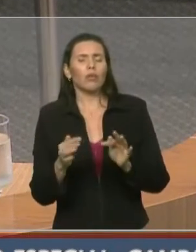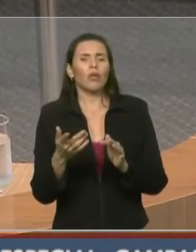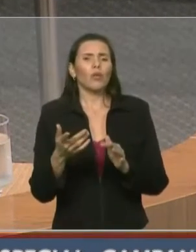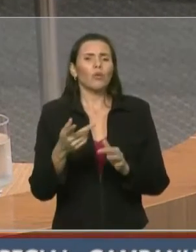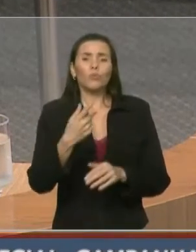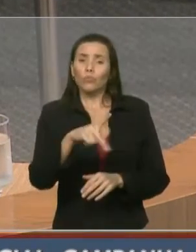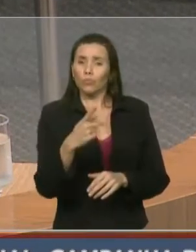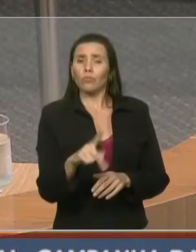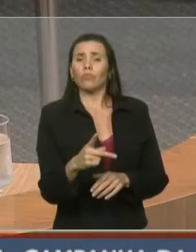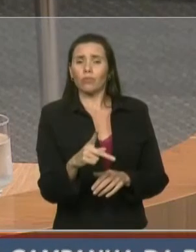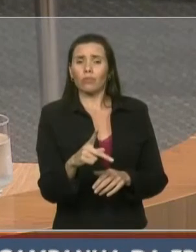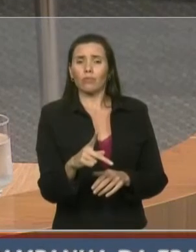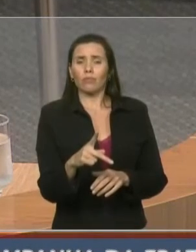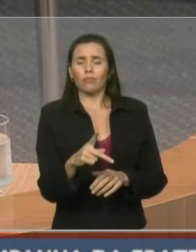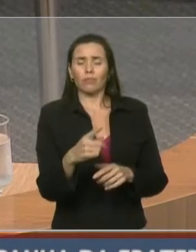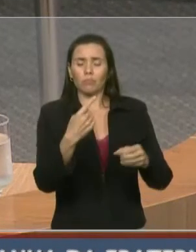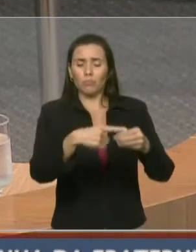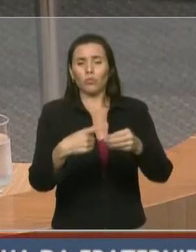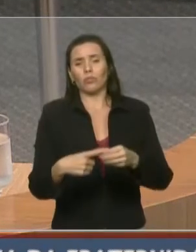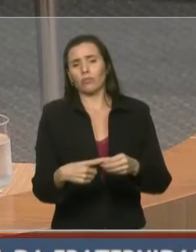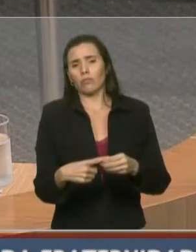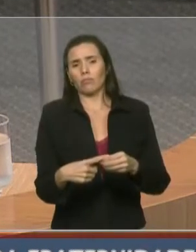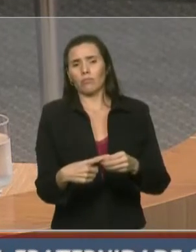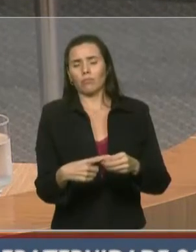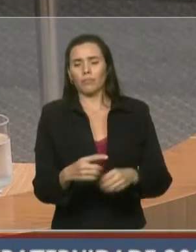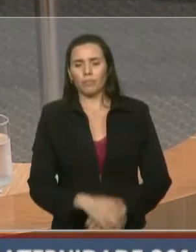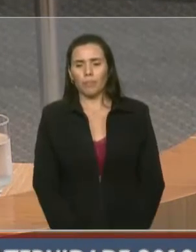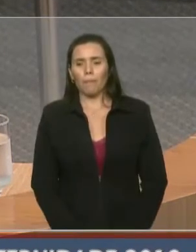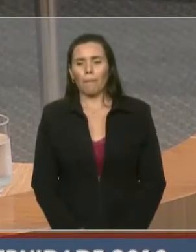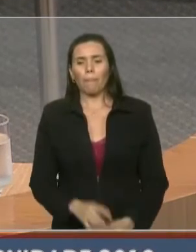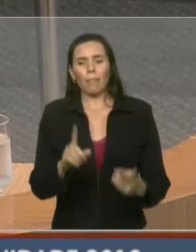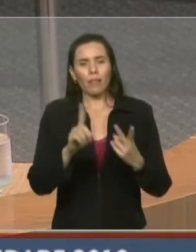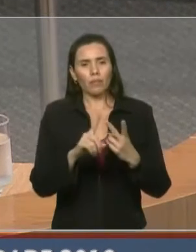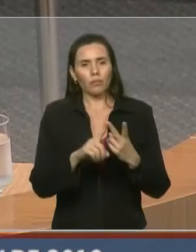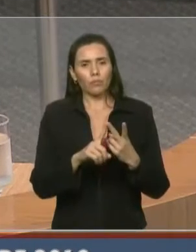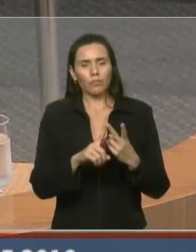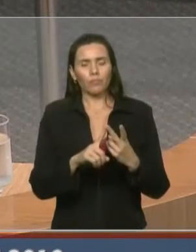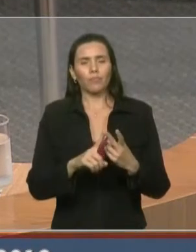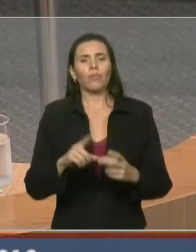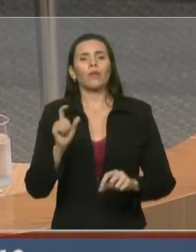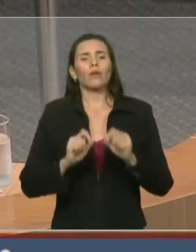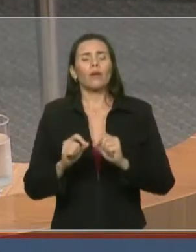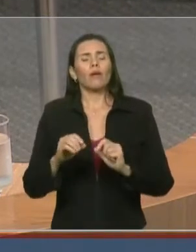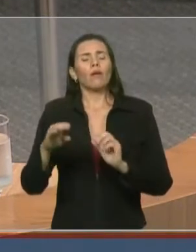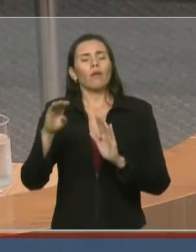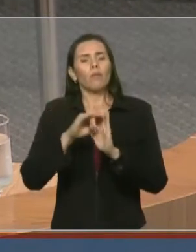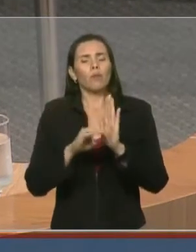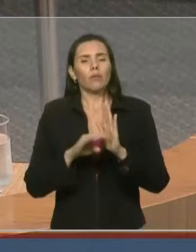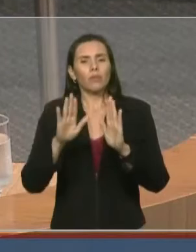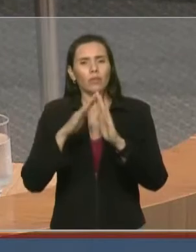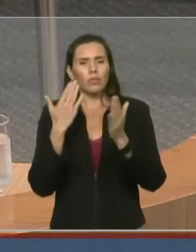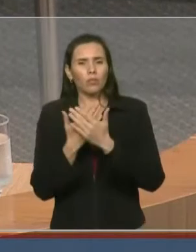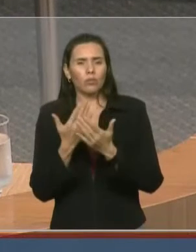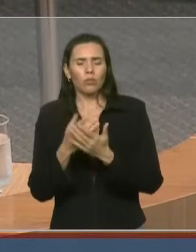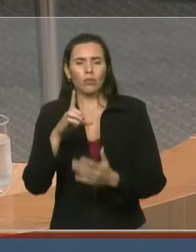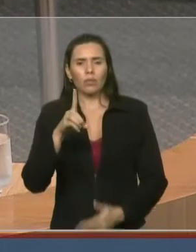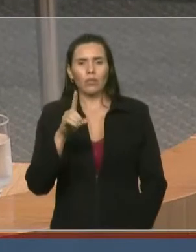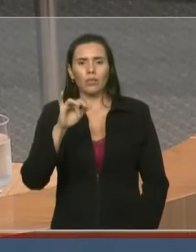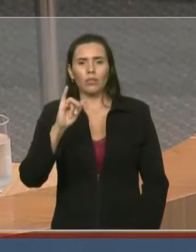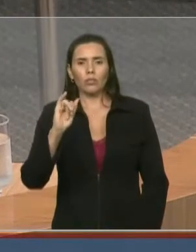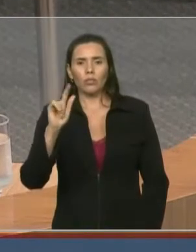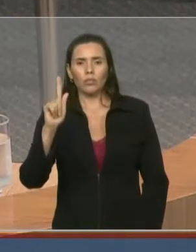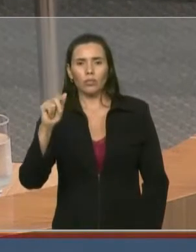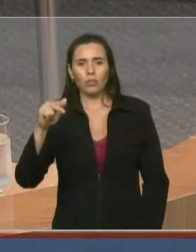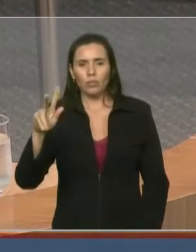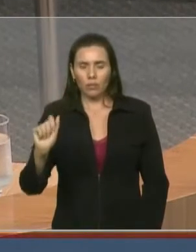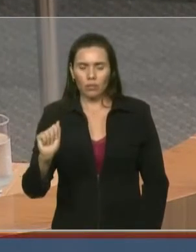educação. E aí as decisões do governo, da criação do programa Escola Digna, de colaborar com os